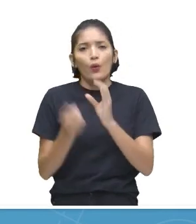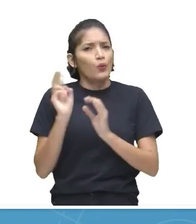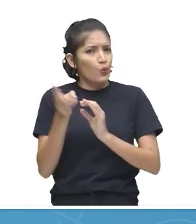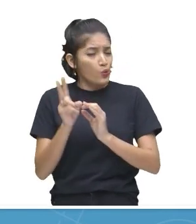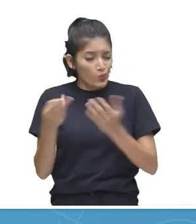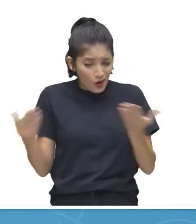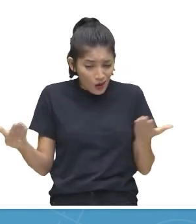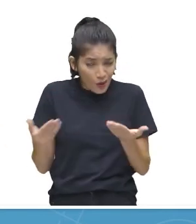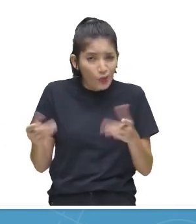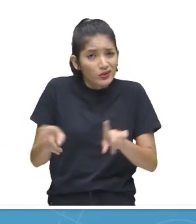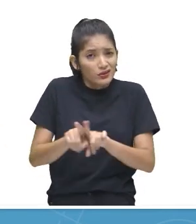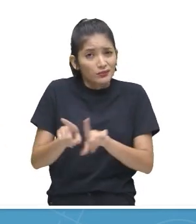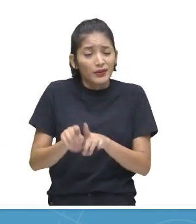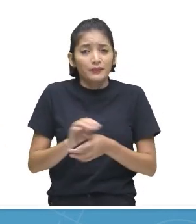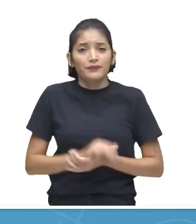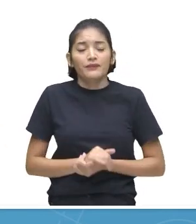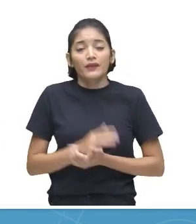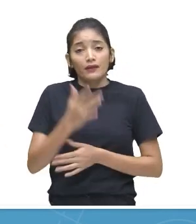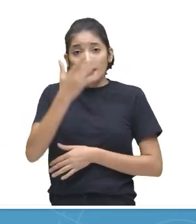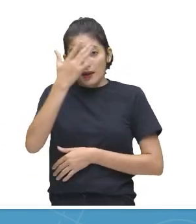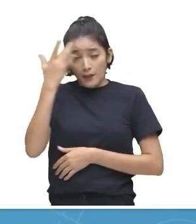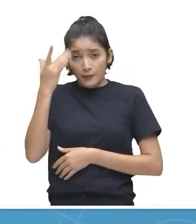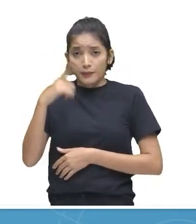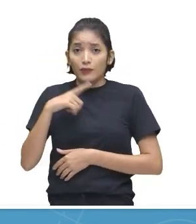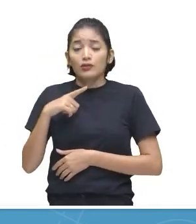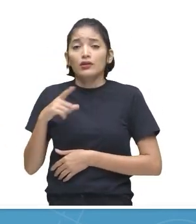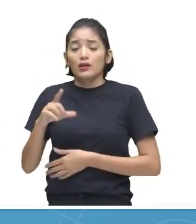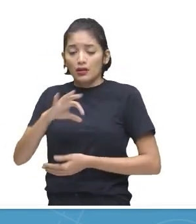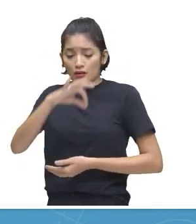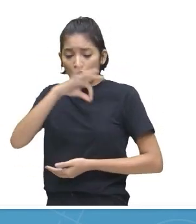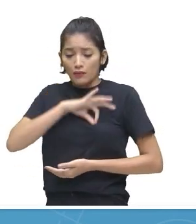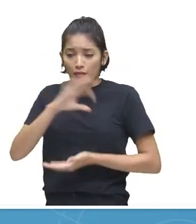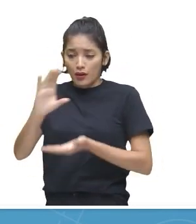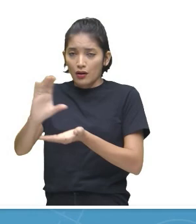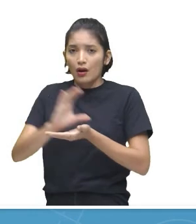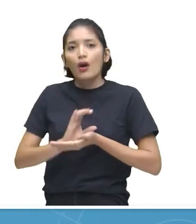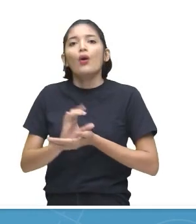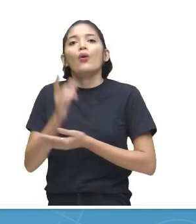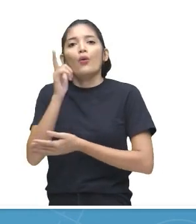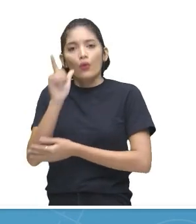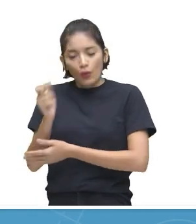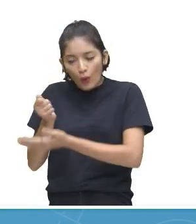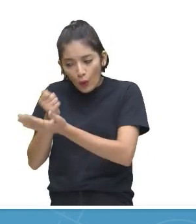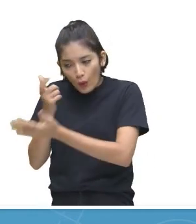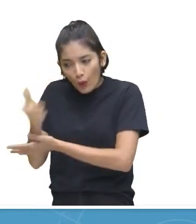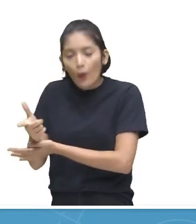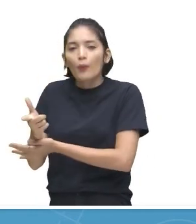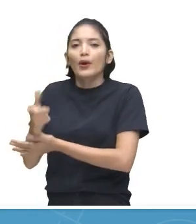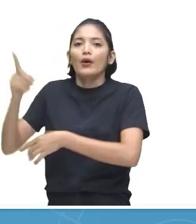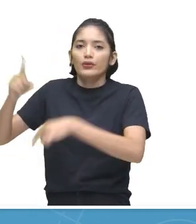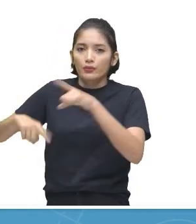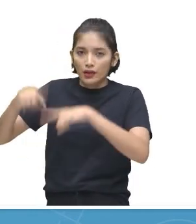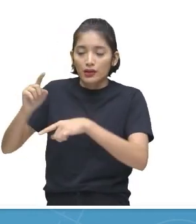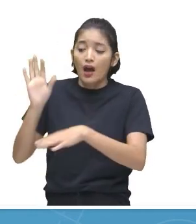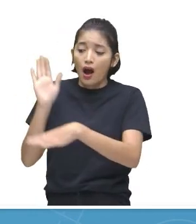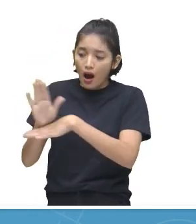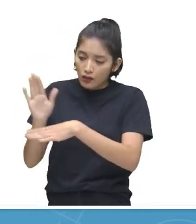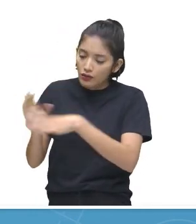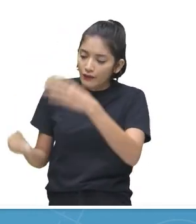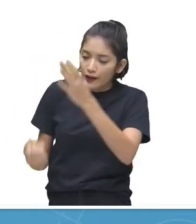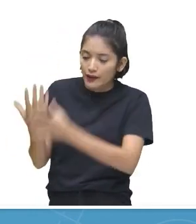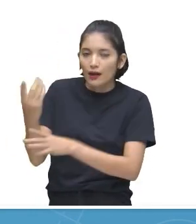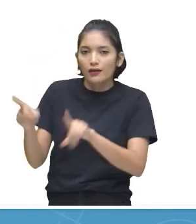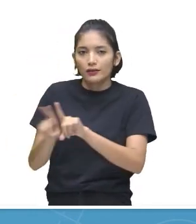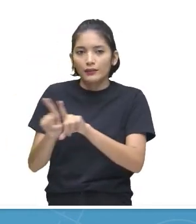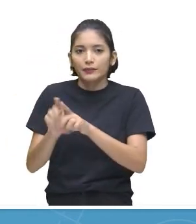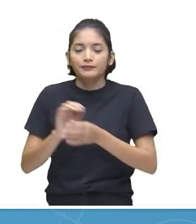os dias de hoje. Ou seja, quem recebia o salário acabava consumindo os produtos que ajudava a fabricar. Então,